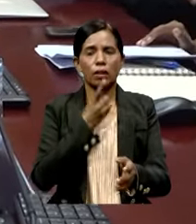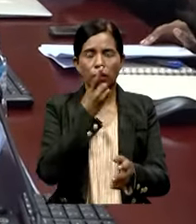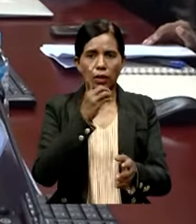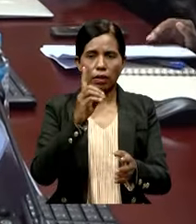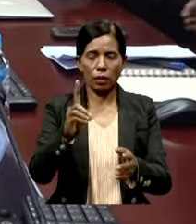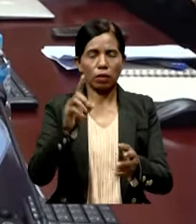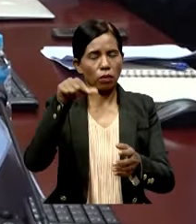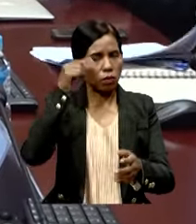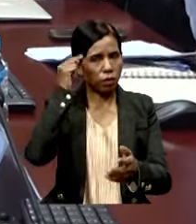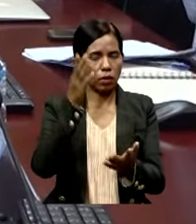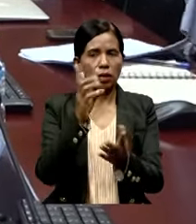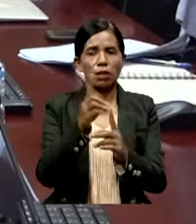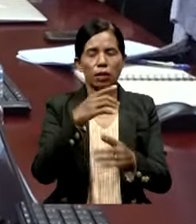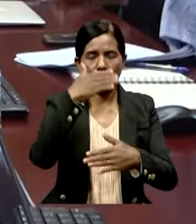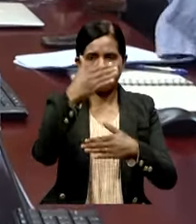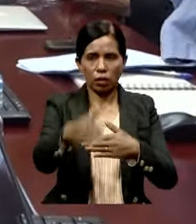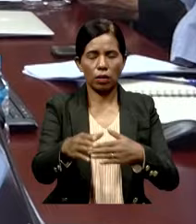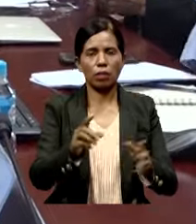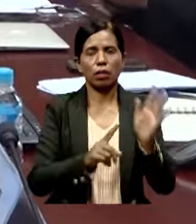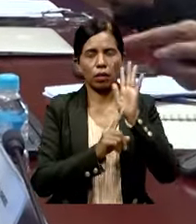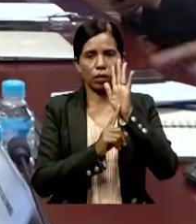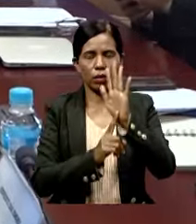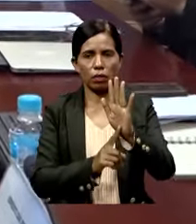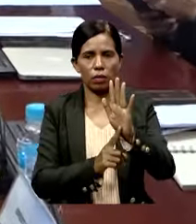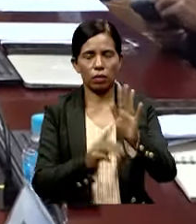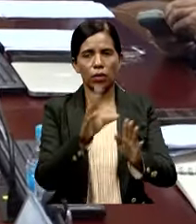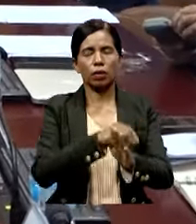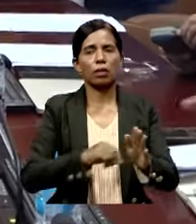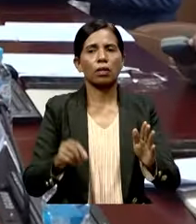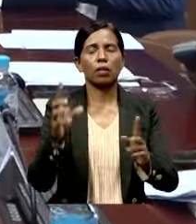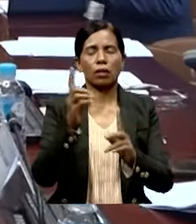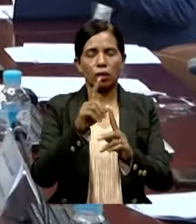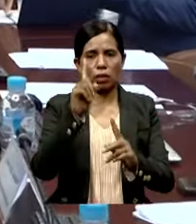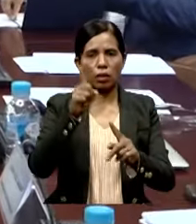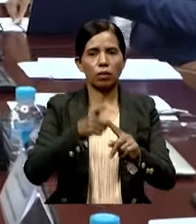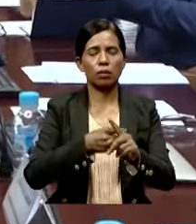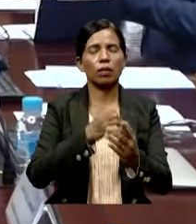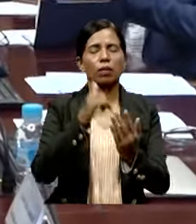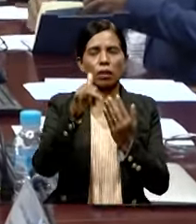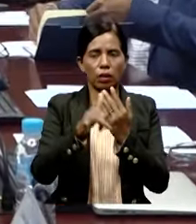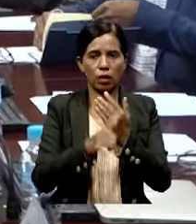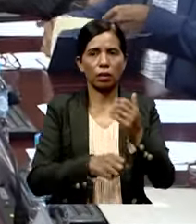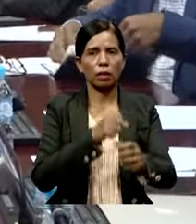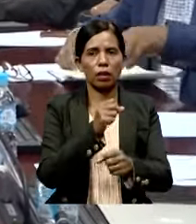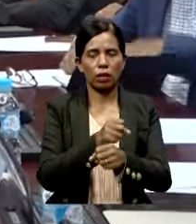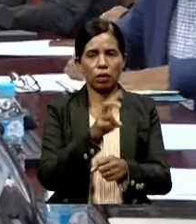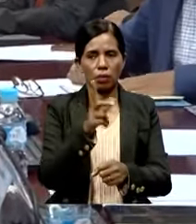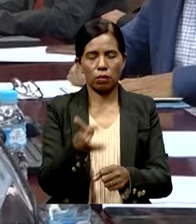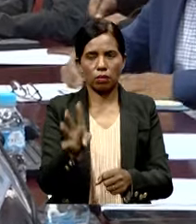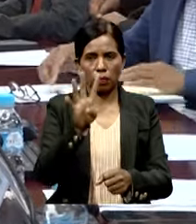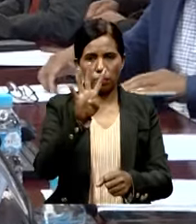e a vigor e a loron tuirmai a foi em publicação no rahu vigor e a loron ida fulan zaneiro tina rihunrua ronulu